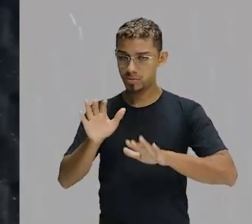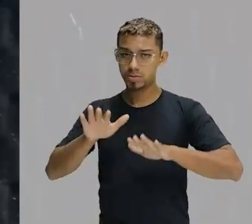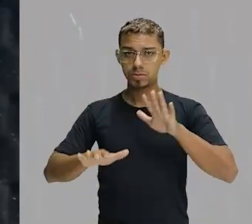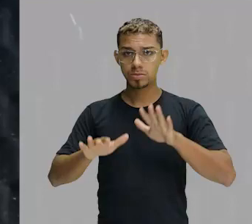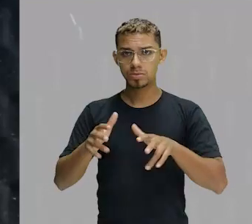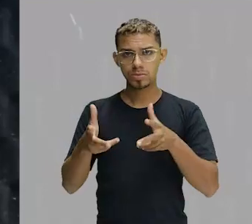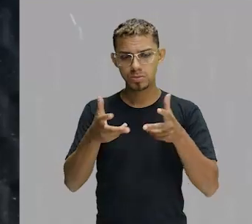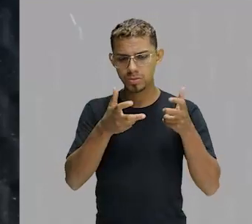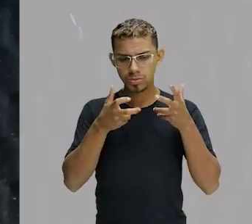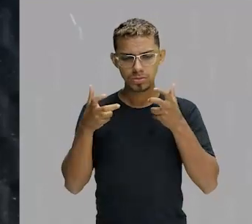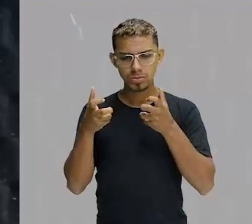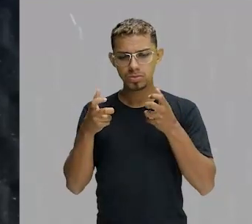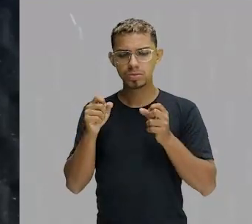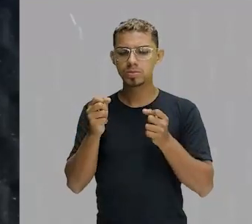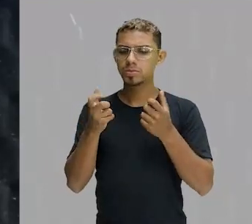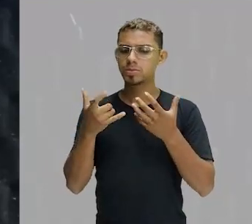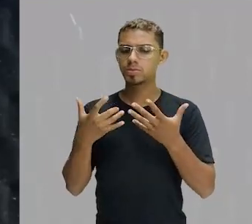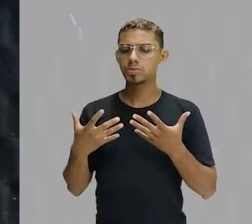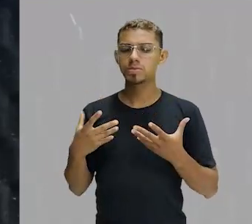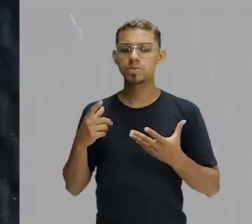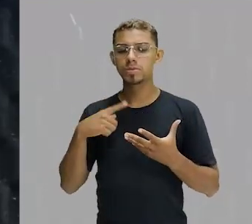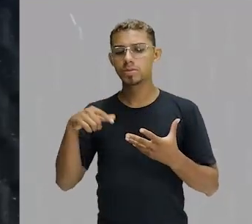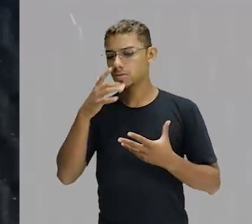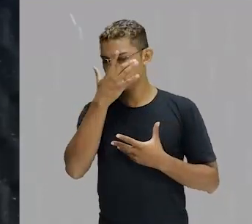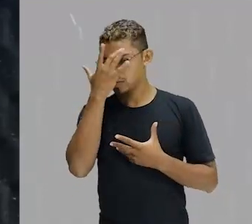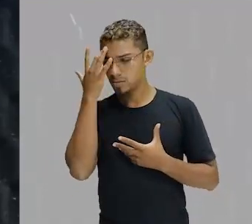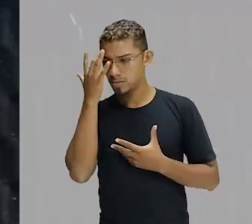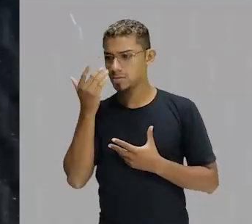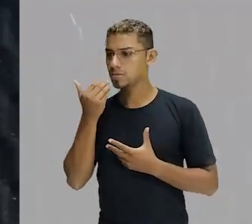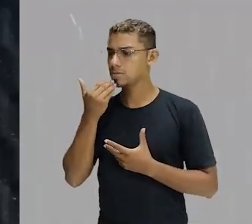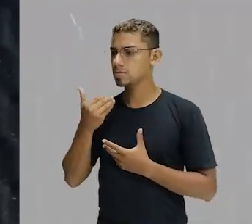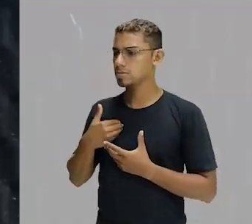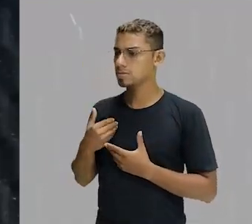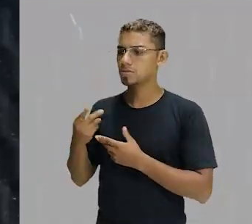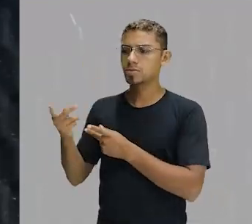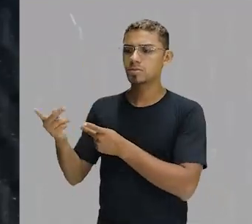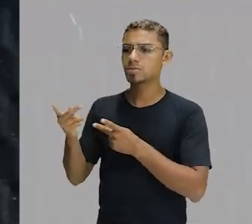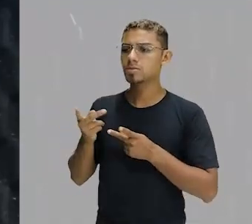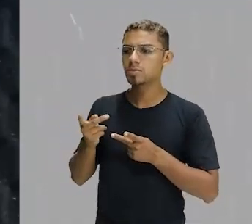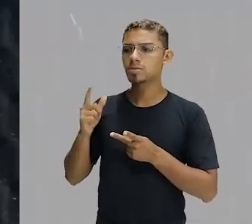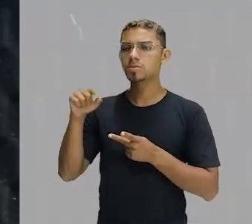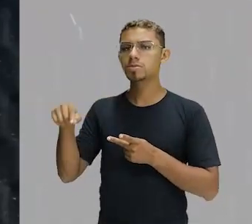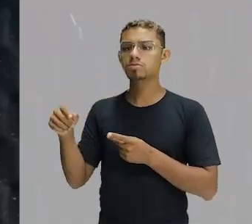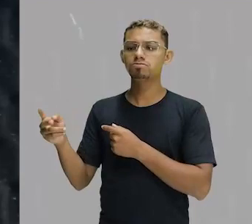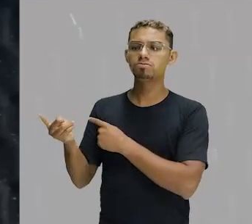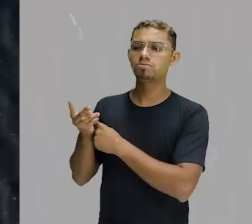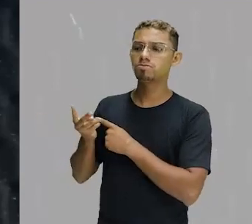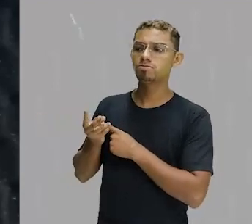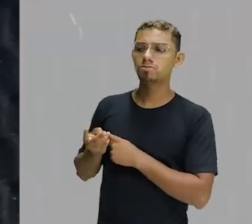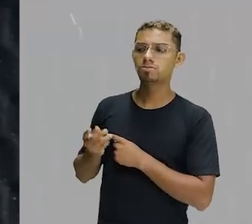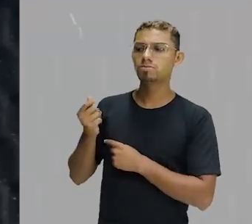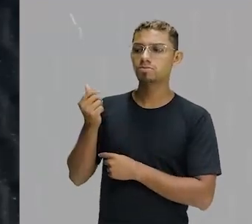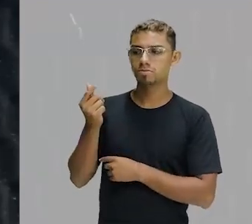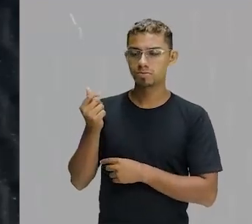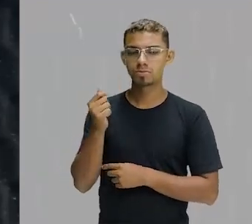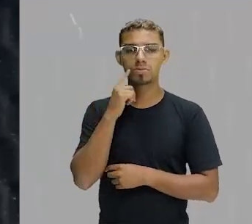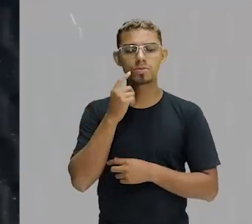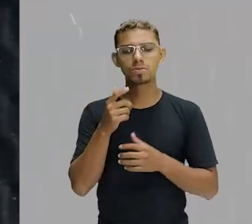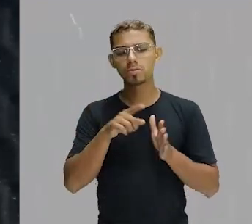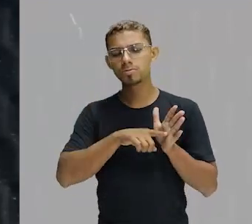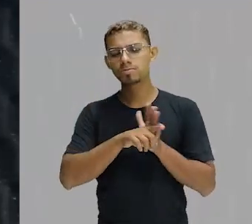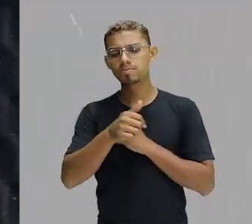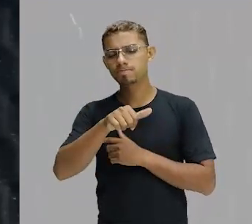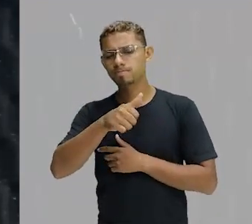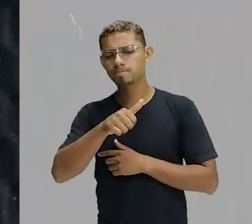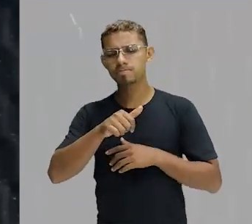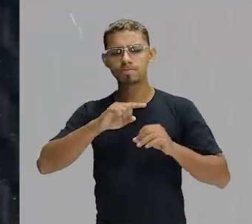gente percebe aí, em especial quando as pessoas vão pedir empréstimos e não sei o quê, todo tempo a gente analisa essa taxa de juros.